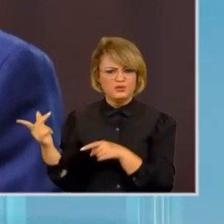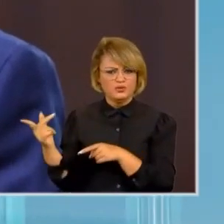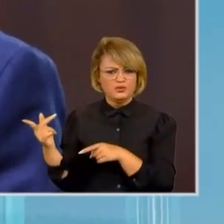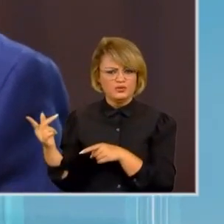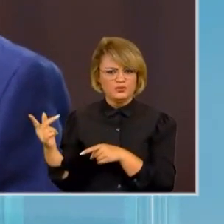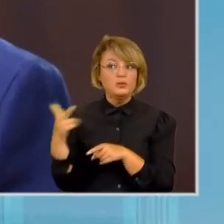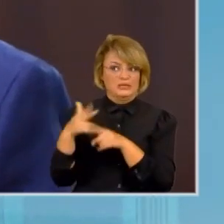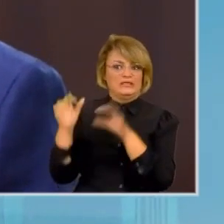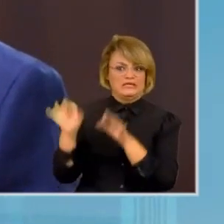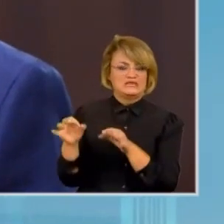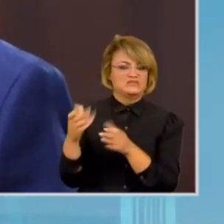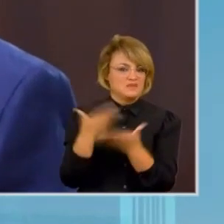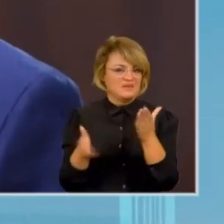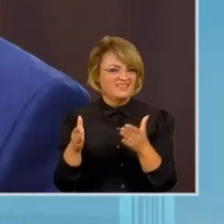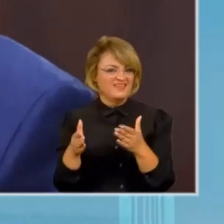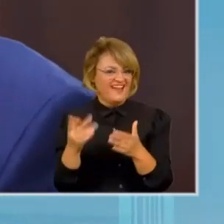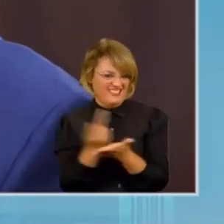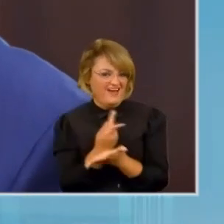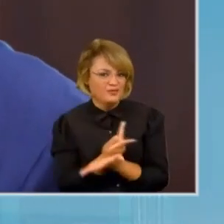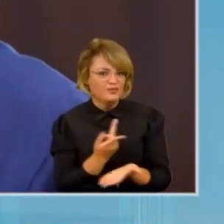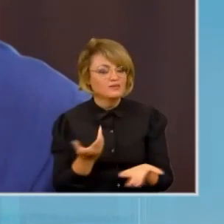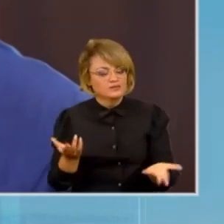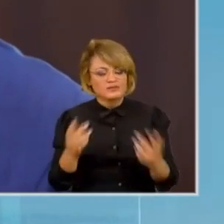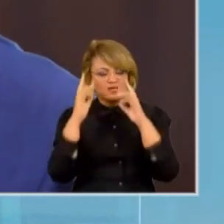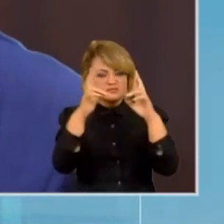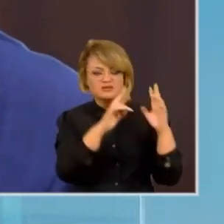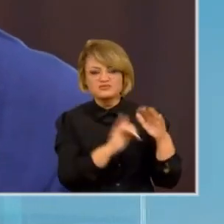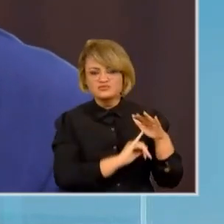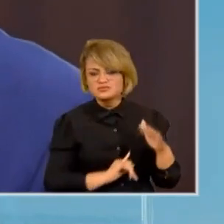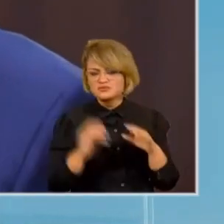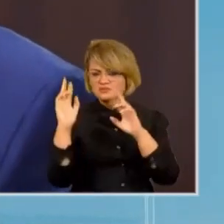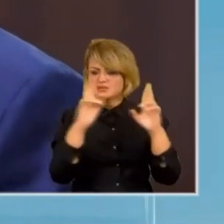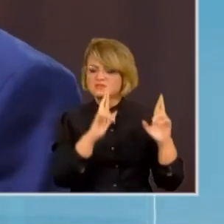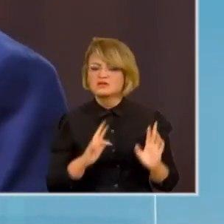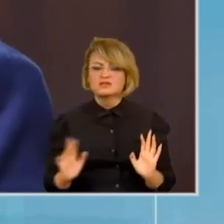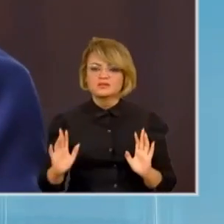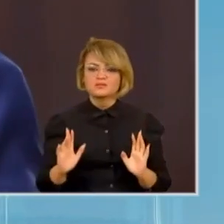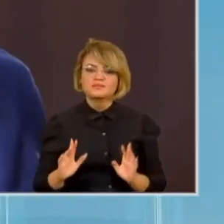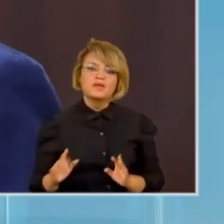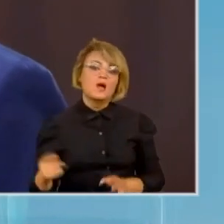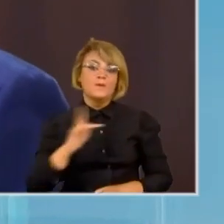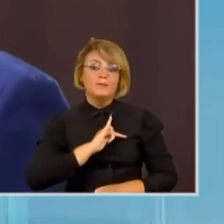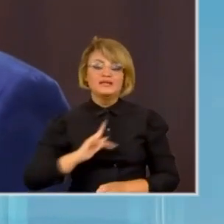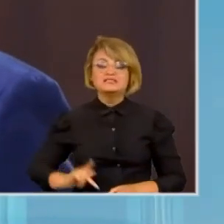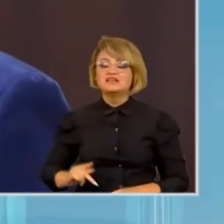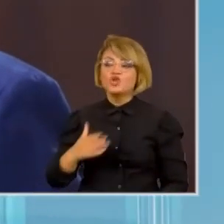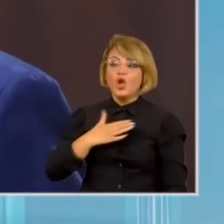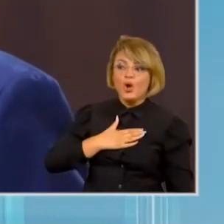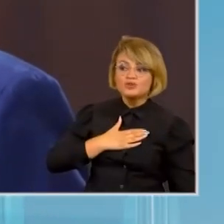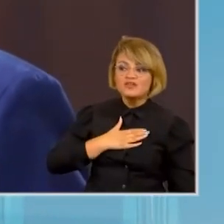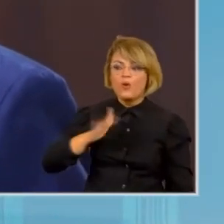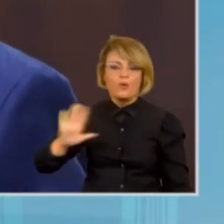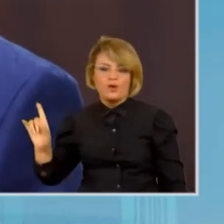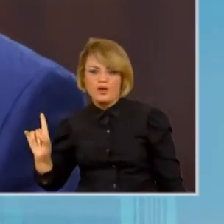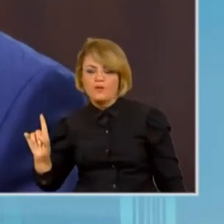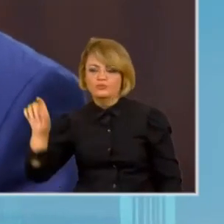acordo com a investigação, no dia 9 de julho de 2021. De acordo com a Polícia Federal,